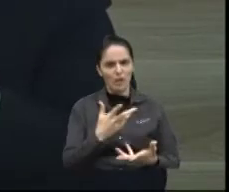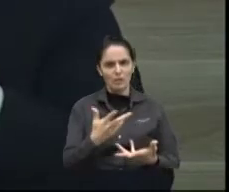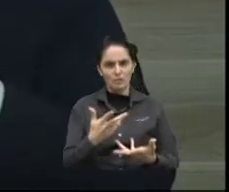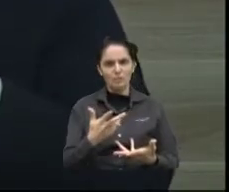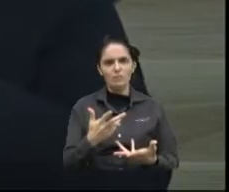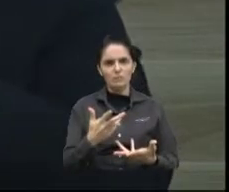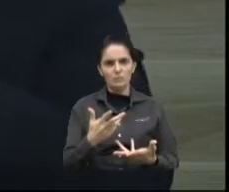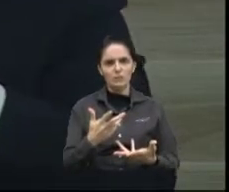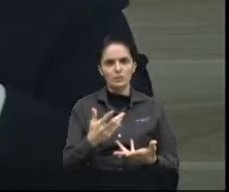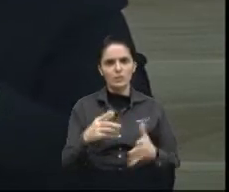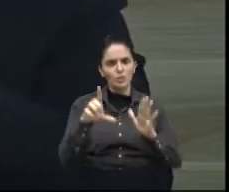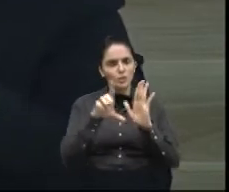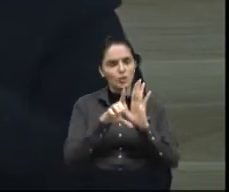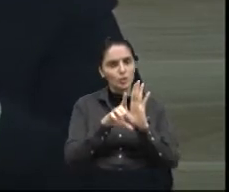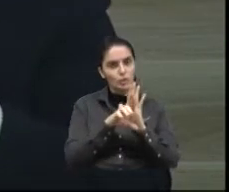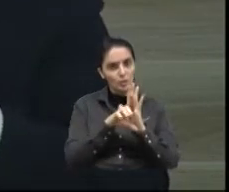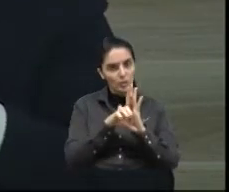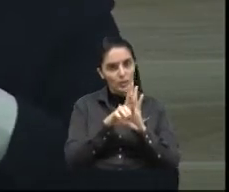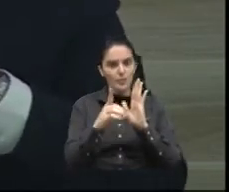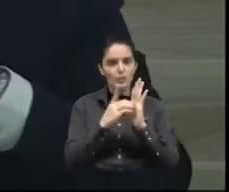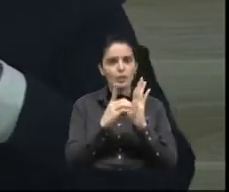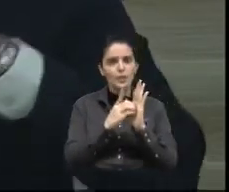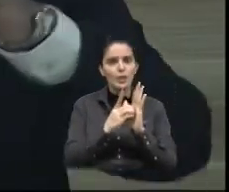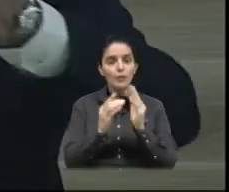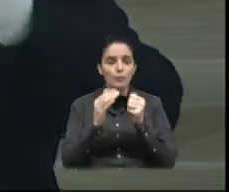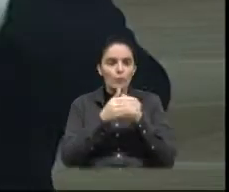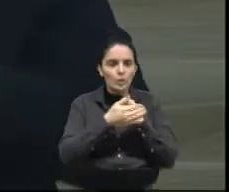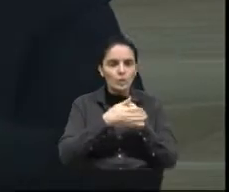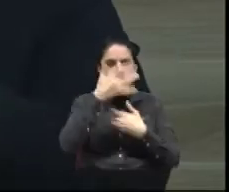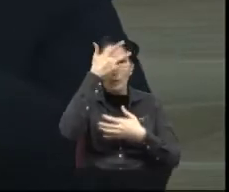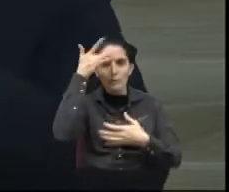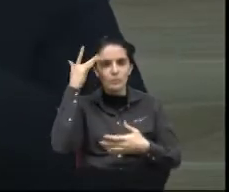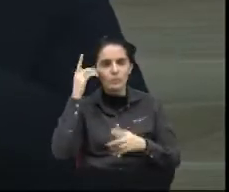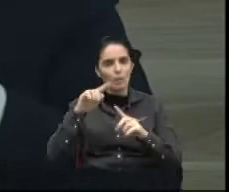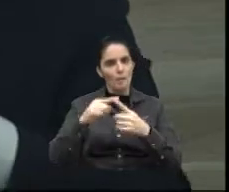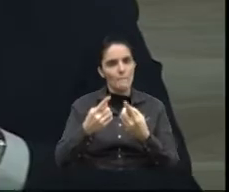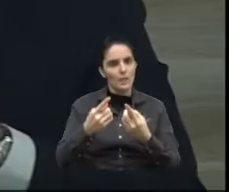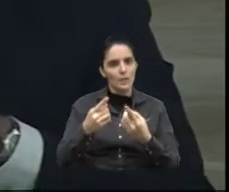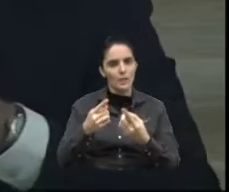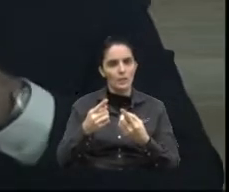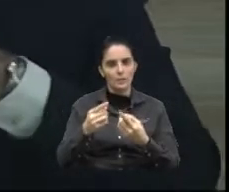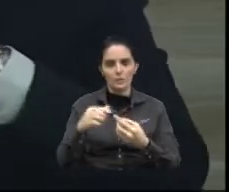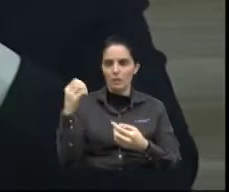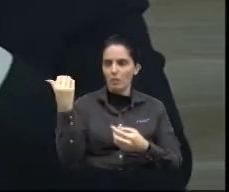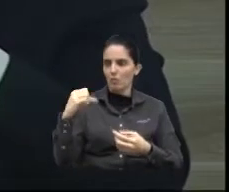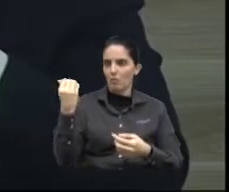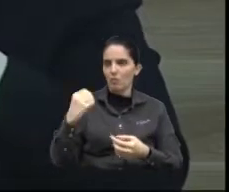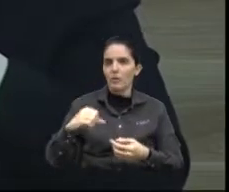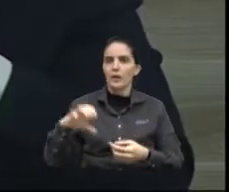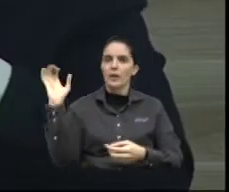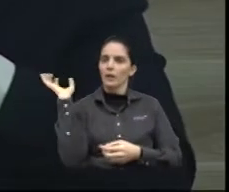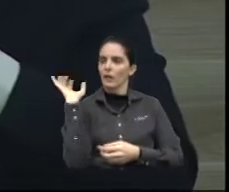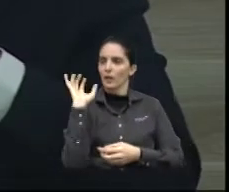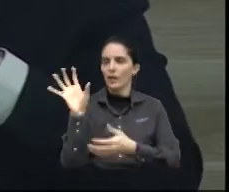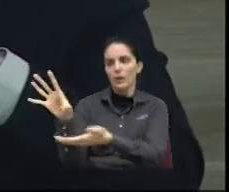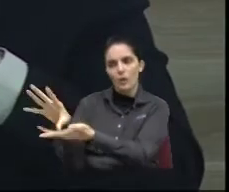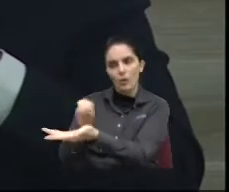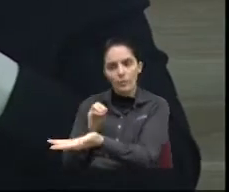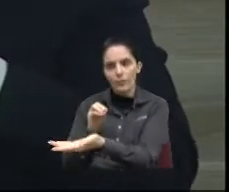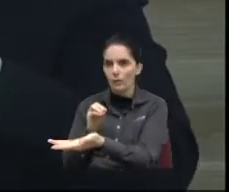que é somente da pessoa como um modelo a ser seguido isso não concorda